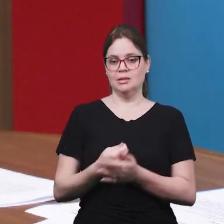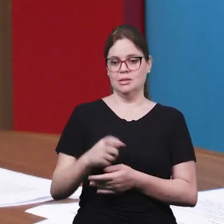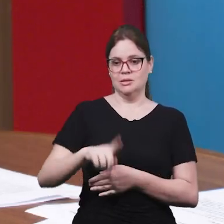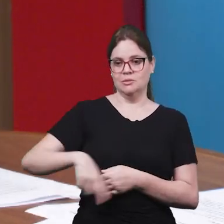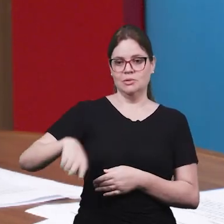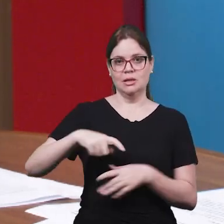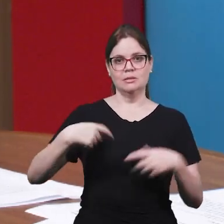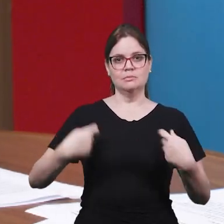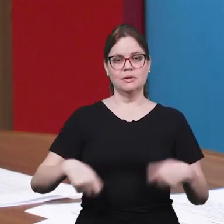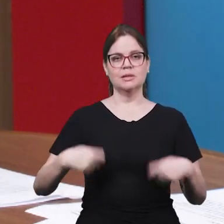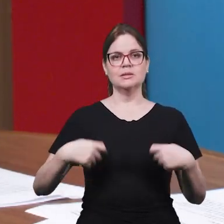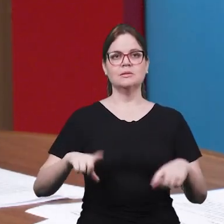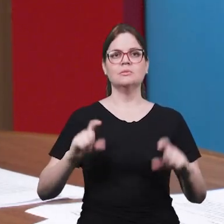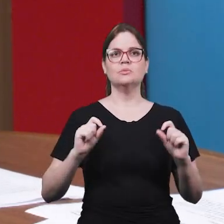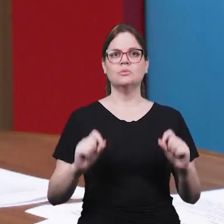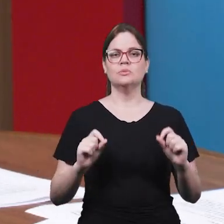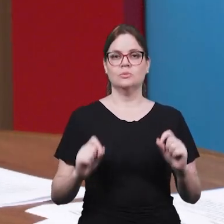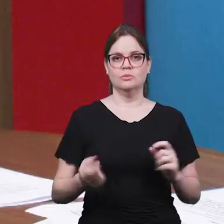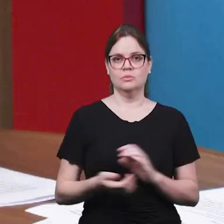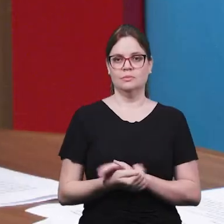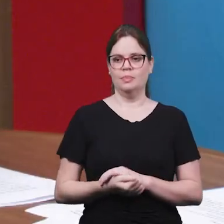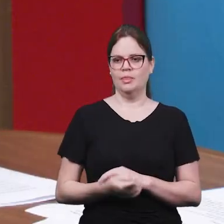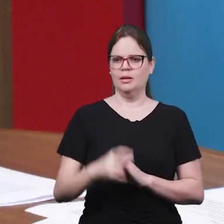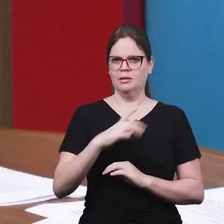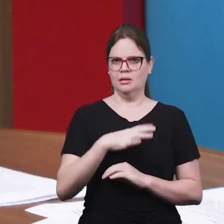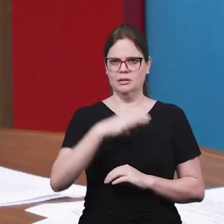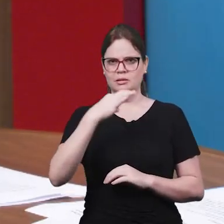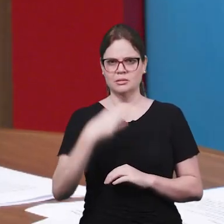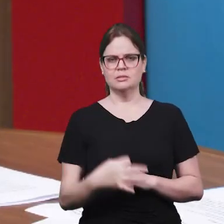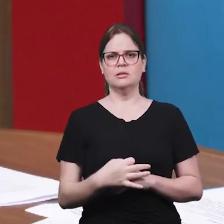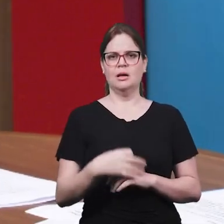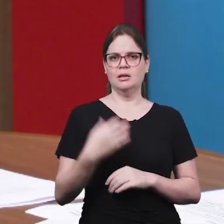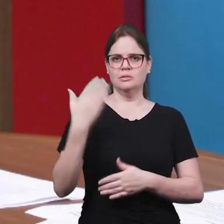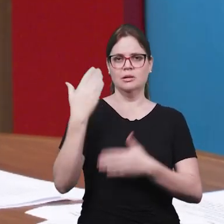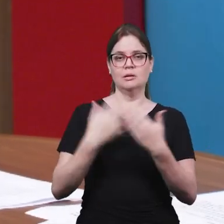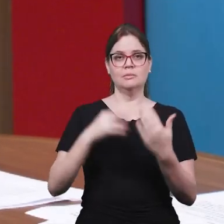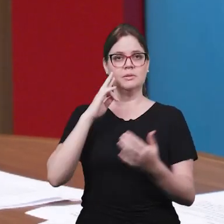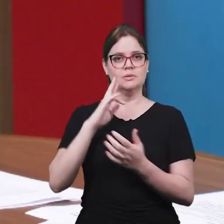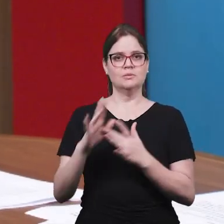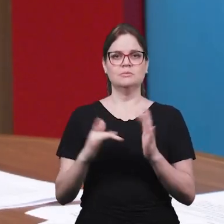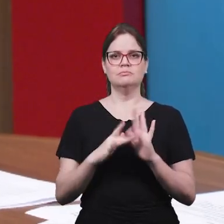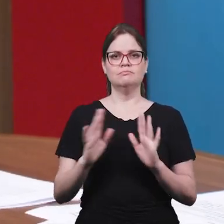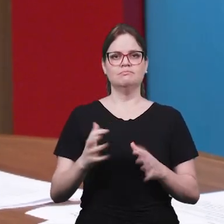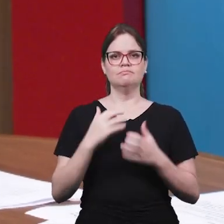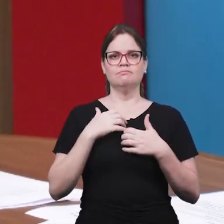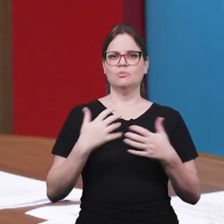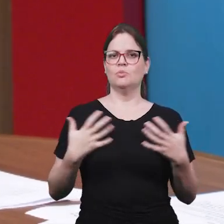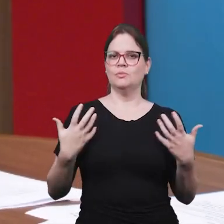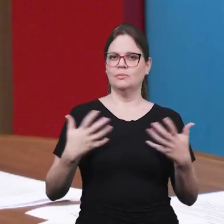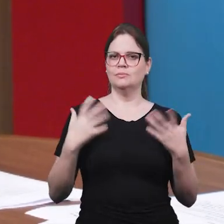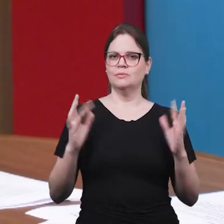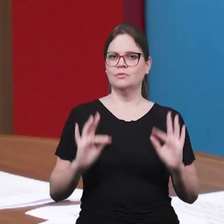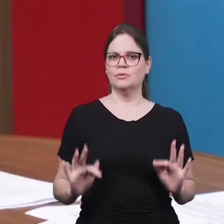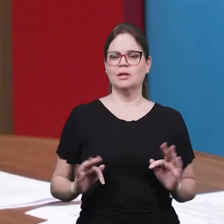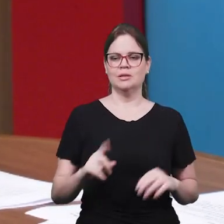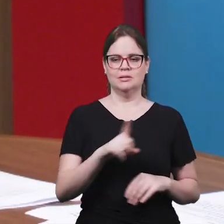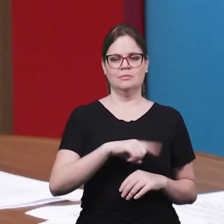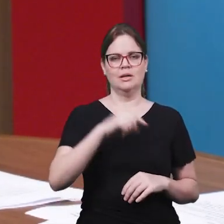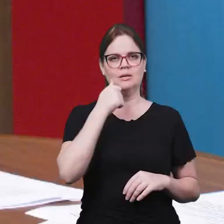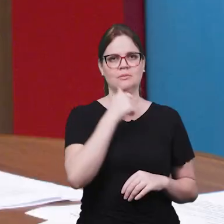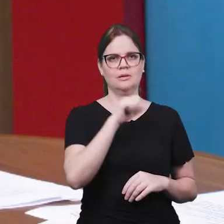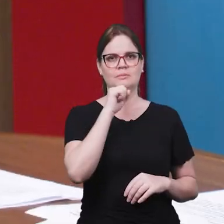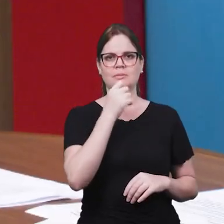quando isso é uma decisão, né, confirmada diante do Senhor, isso traz uma alegria muito grande para os pais,